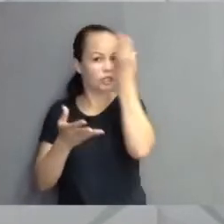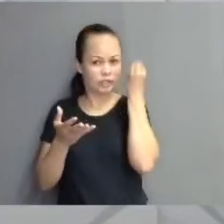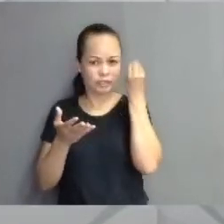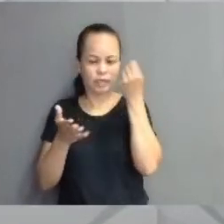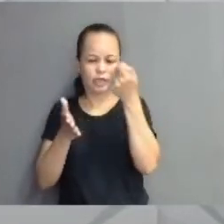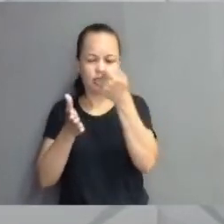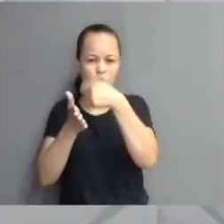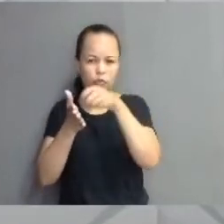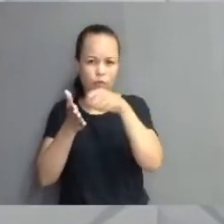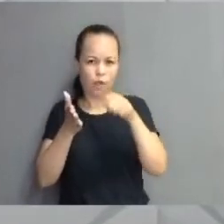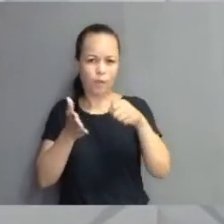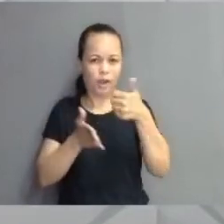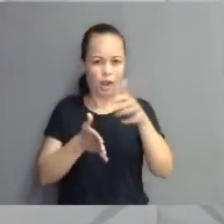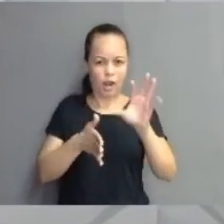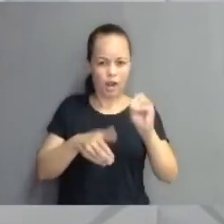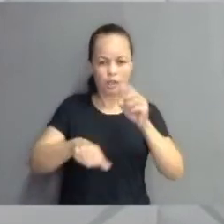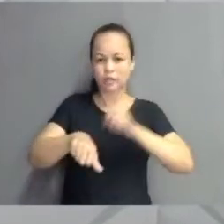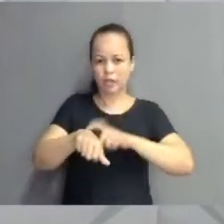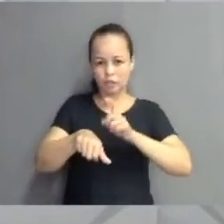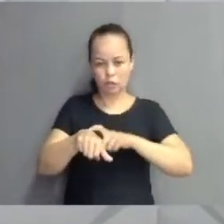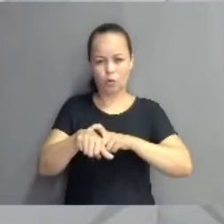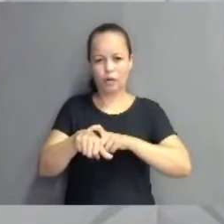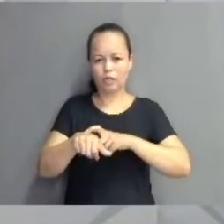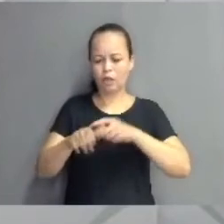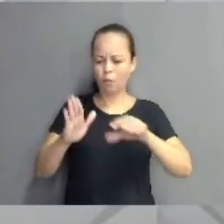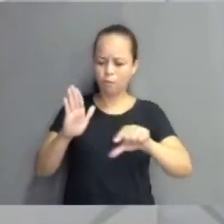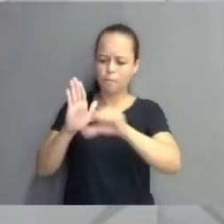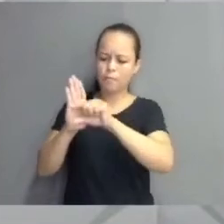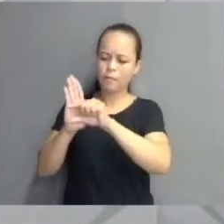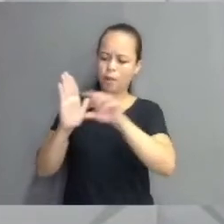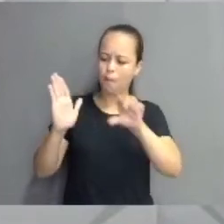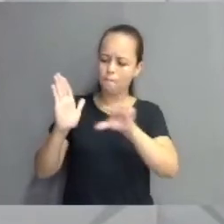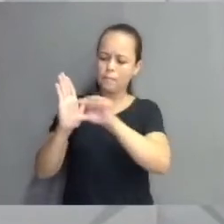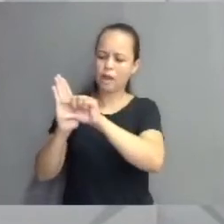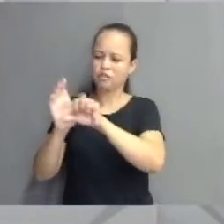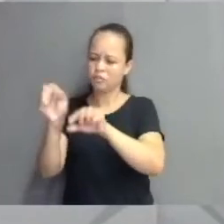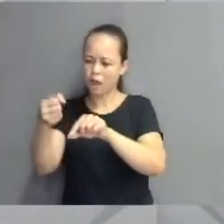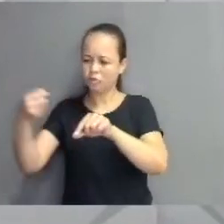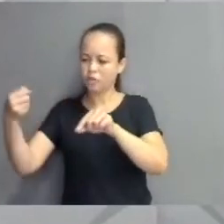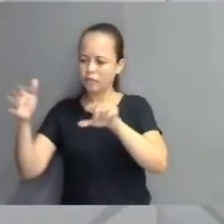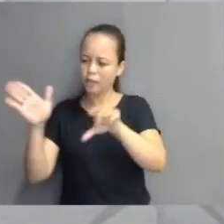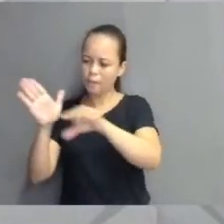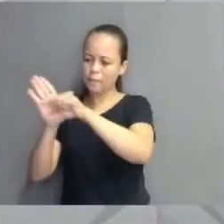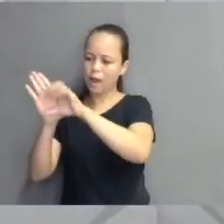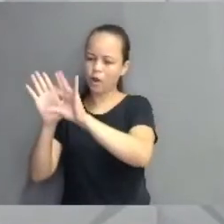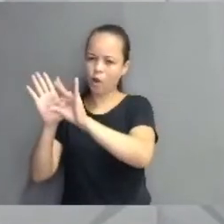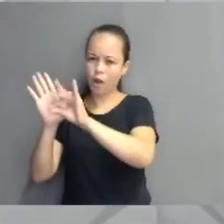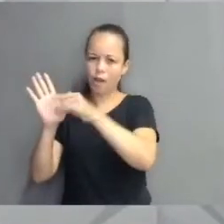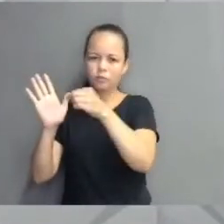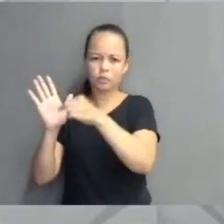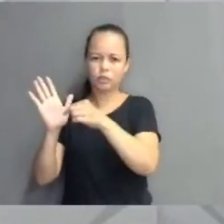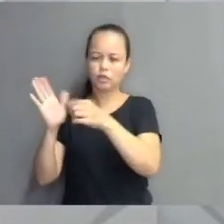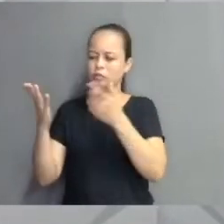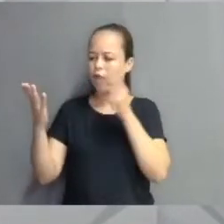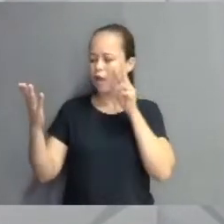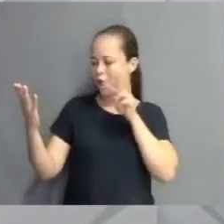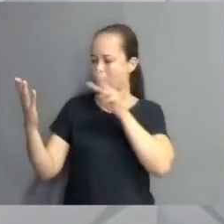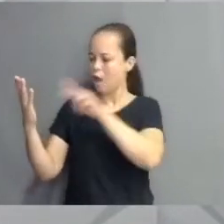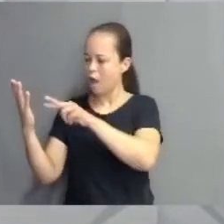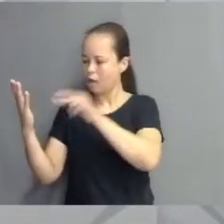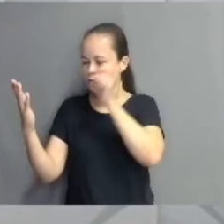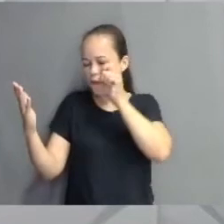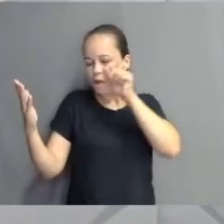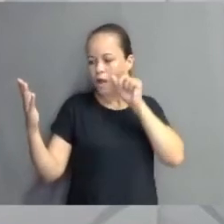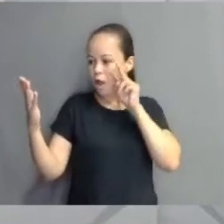põe na geladeira lá quando você acorda você vai abrir a geladeira tô lá o recadinho na sua mãe reta cima como se fosse um bilhete